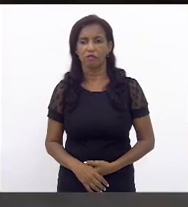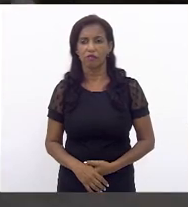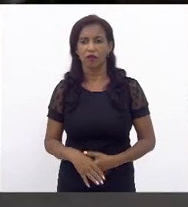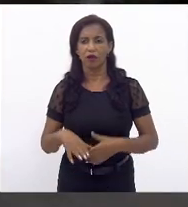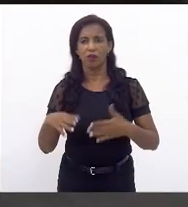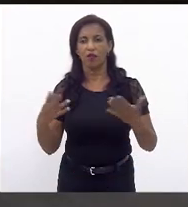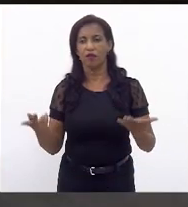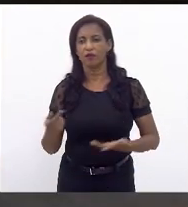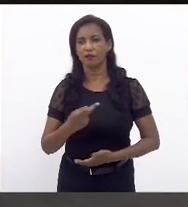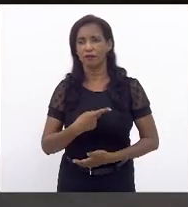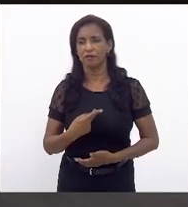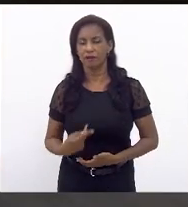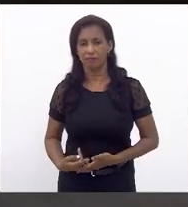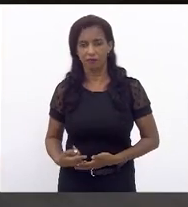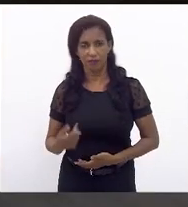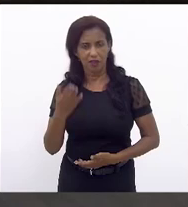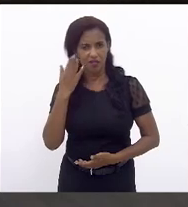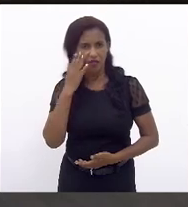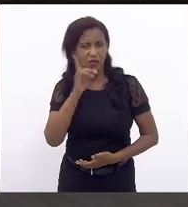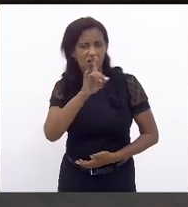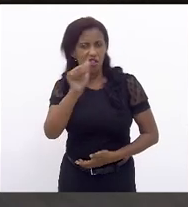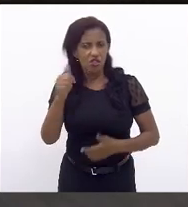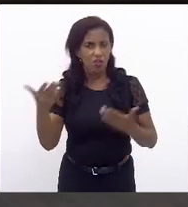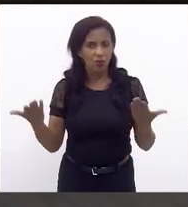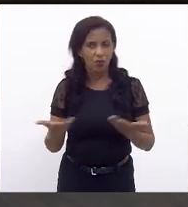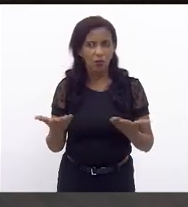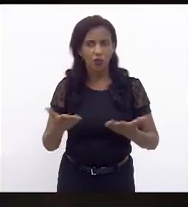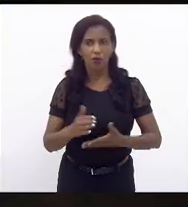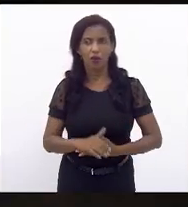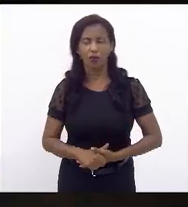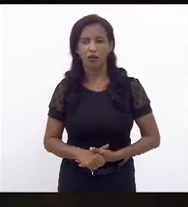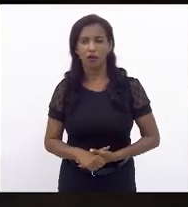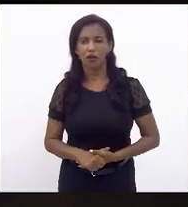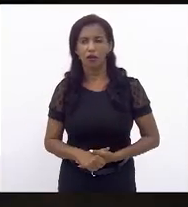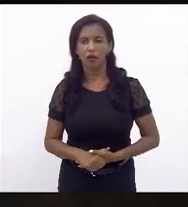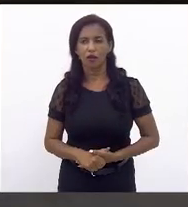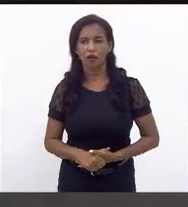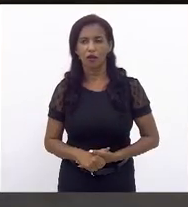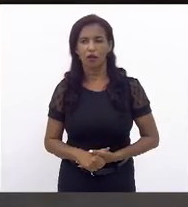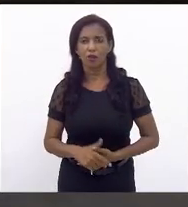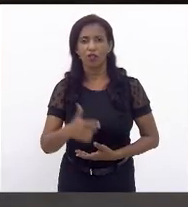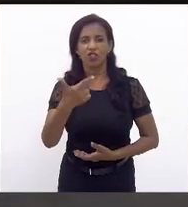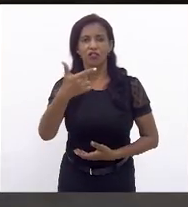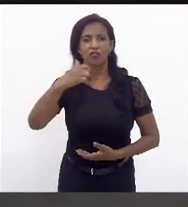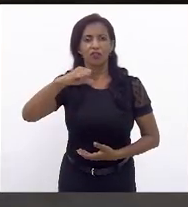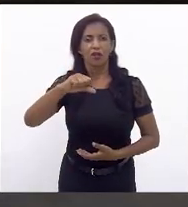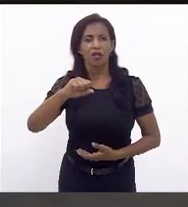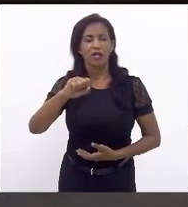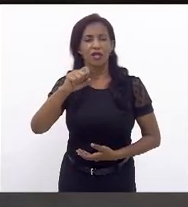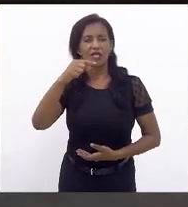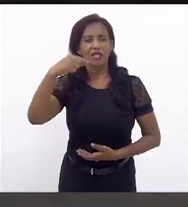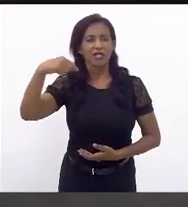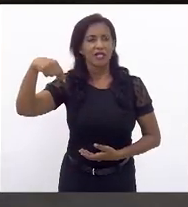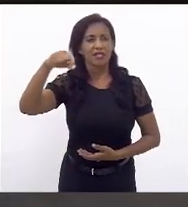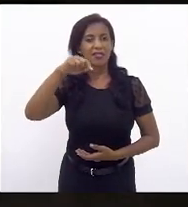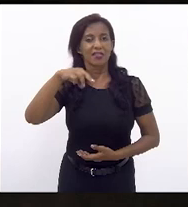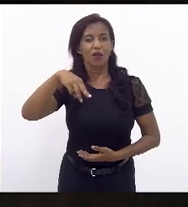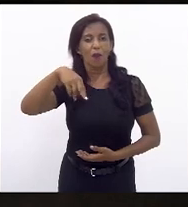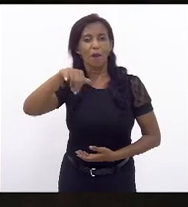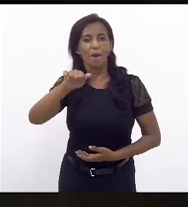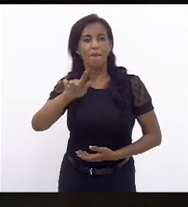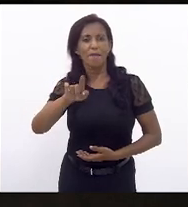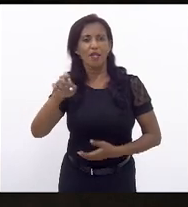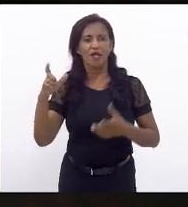Senhora presidente, a senhora sabe que dia é hoje? Dia 29. Dia de São Miguel.